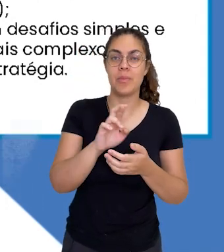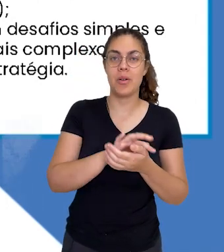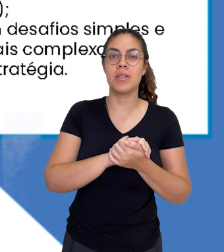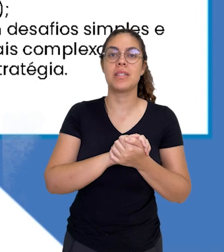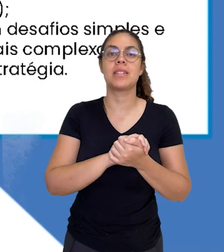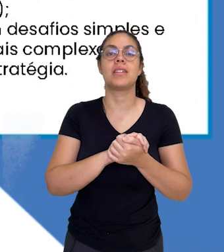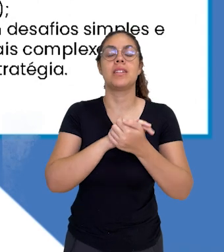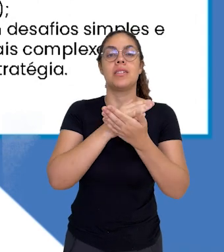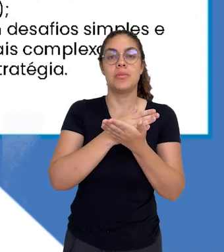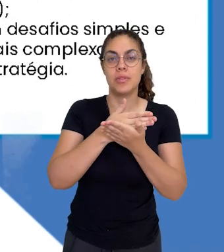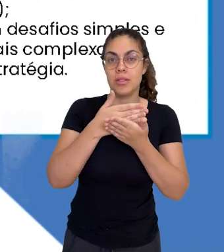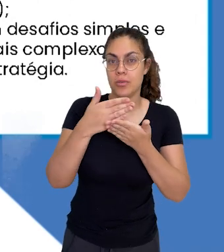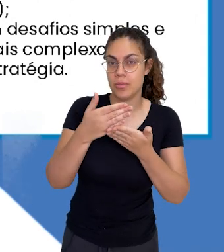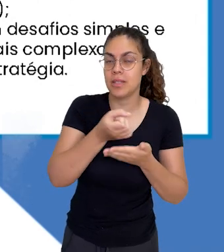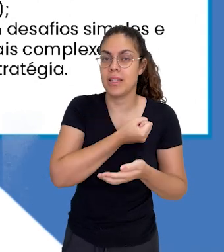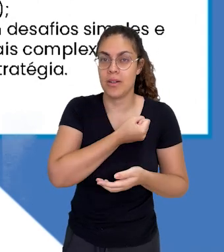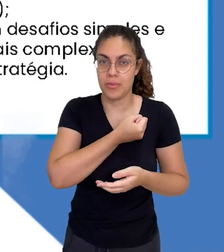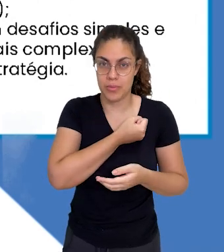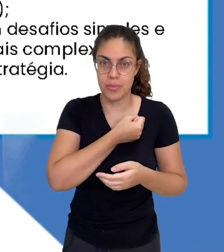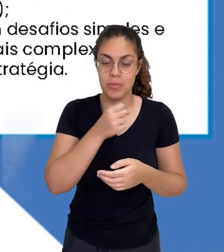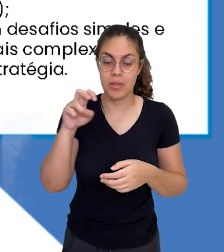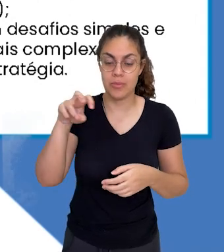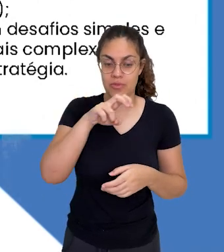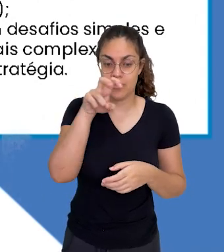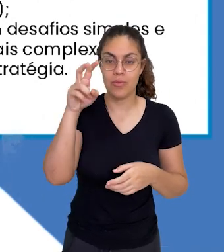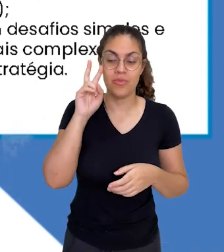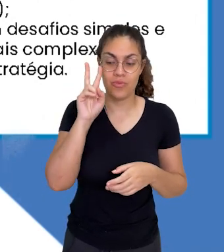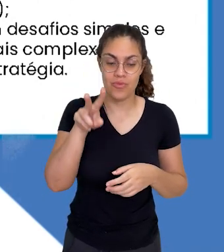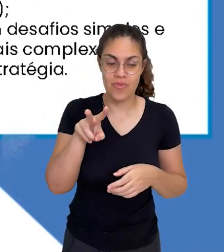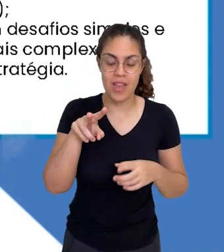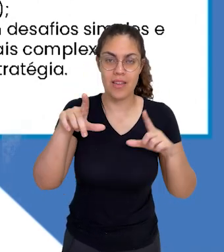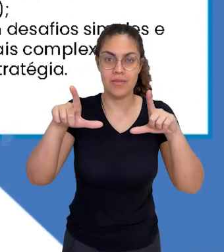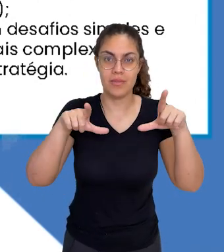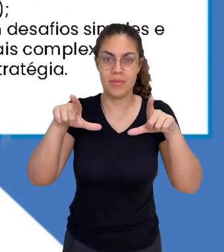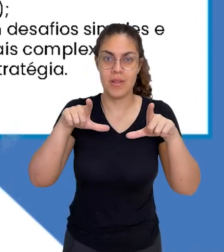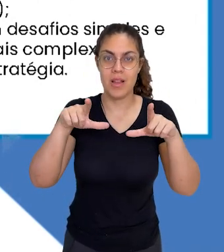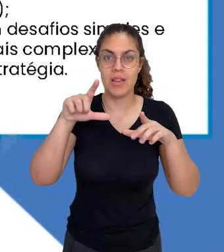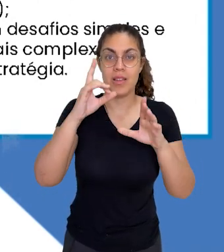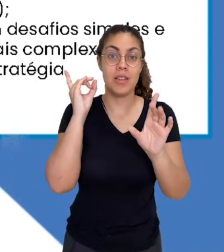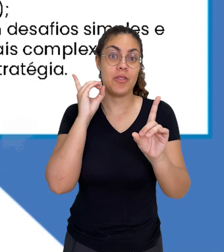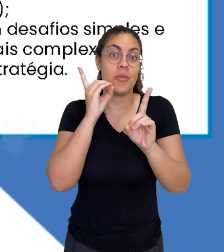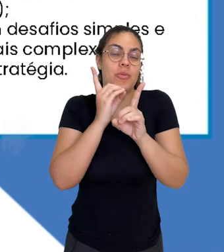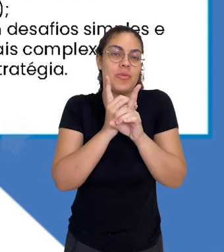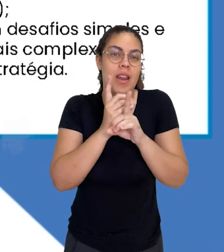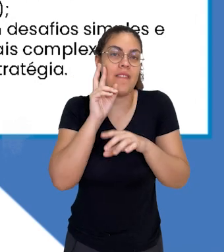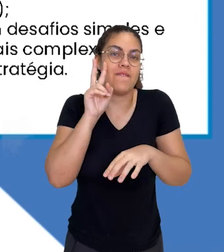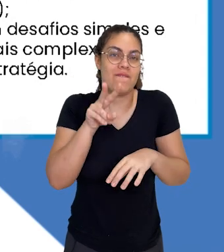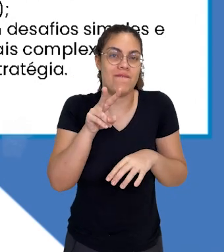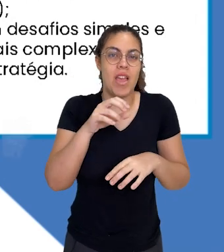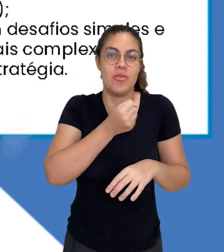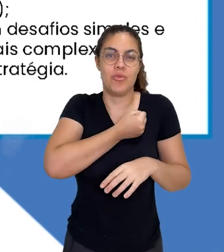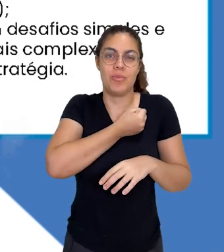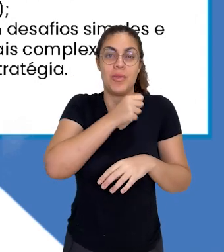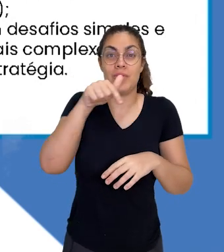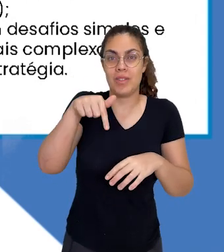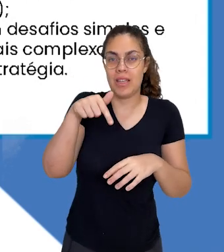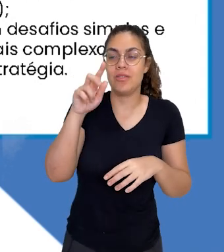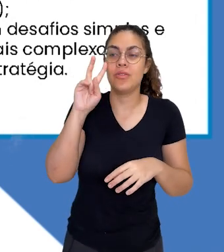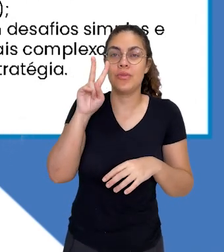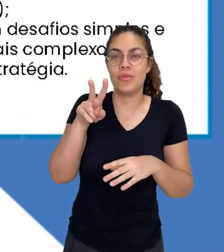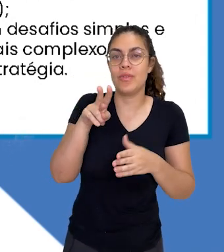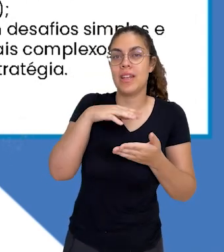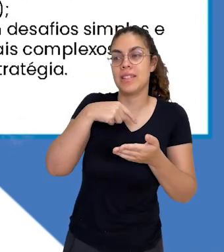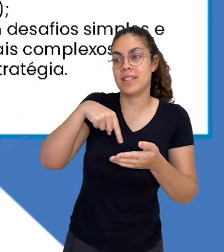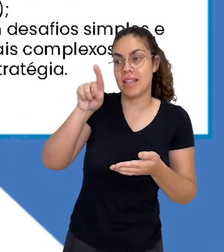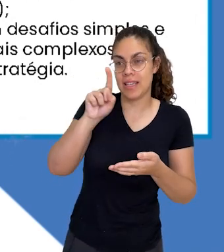faça ele entrar pelo tudo indicado como entrada navegar pelo labirinto Encontraram o número 7 coletar e sair pelo local indicado